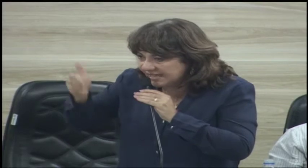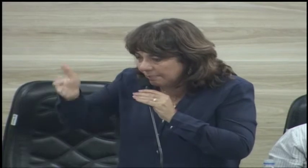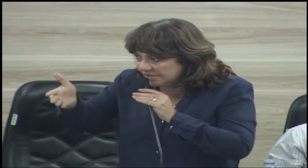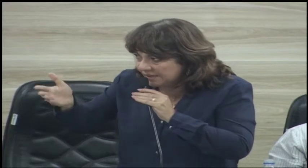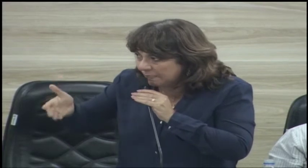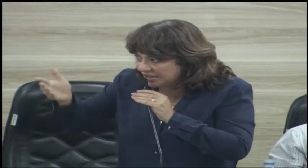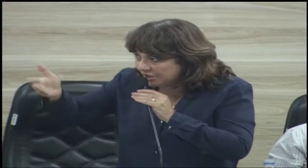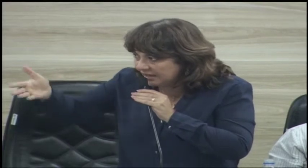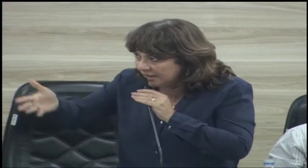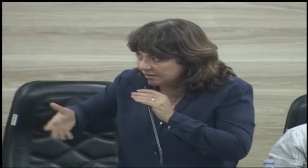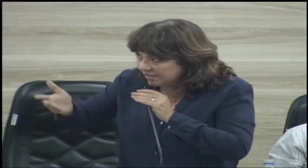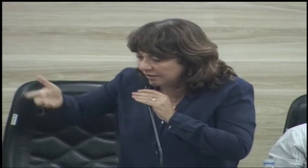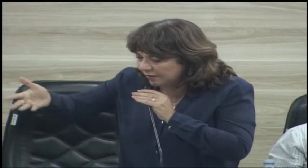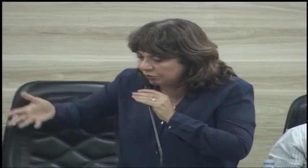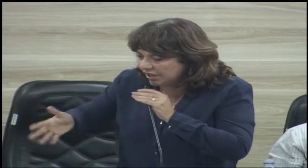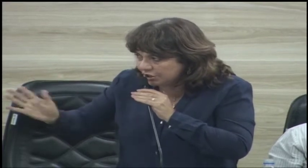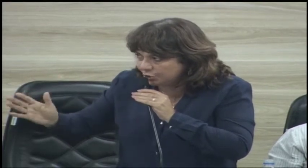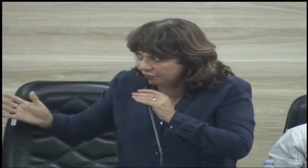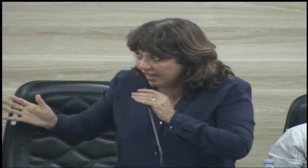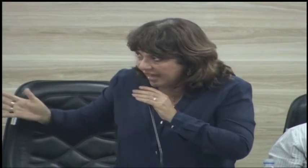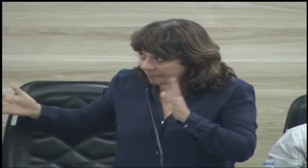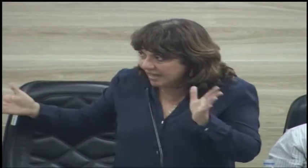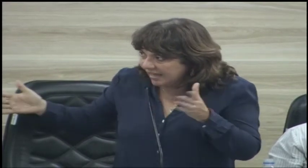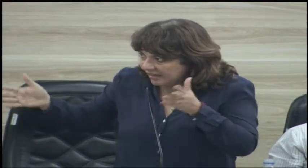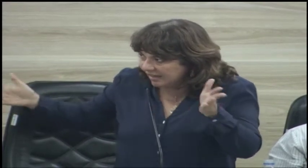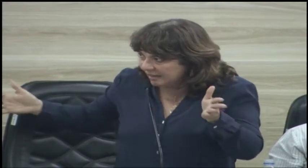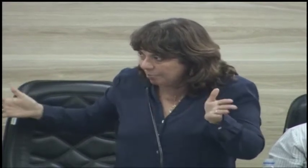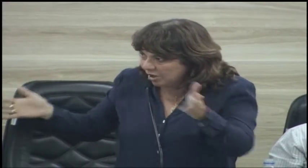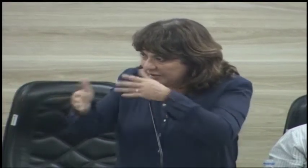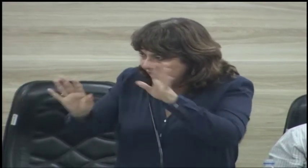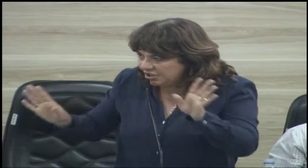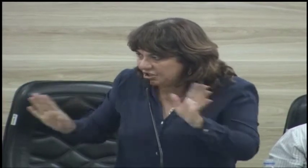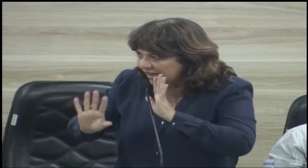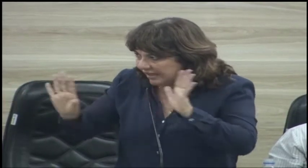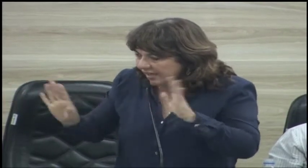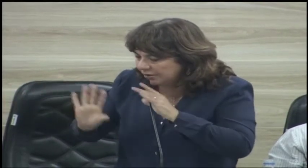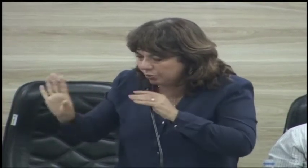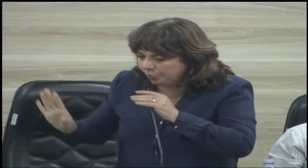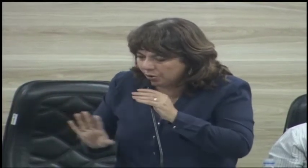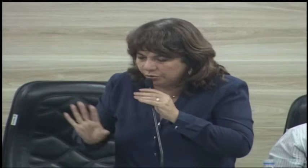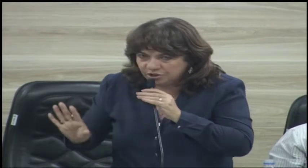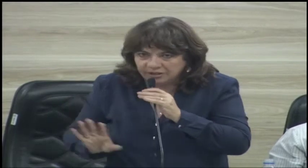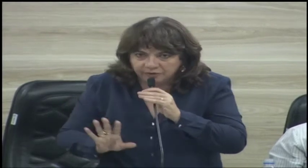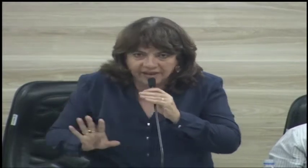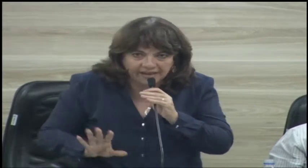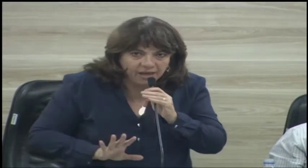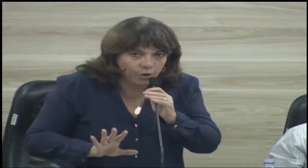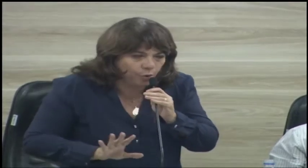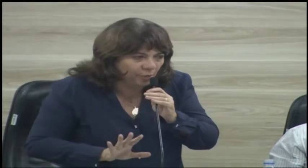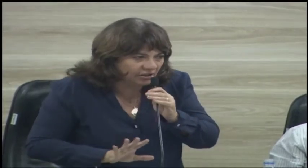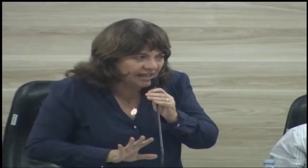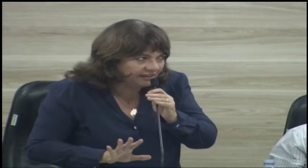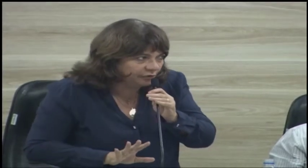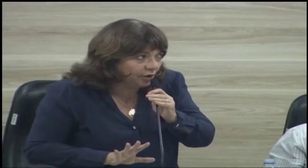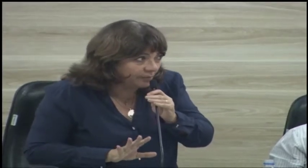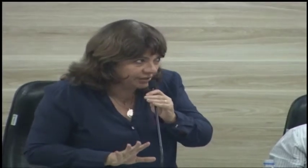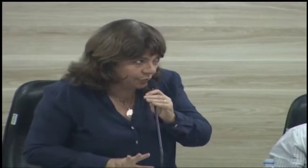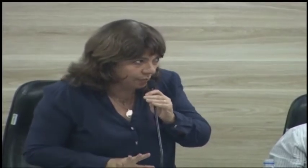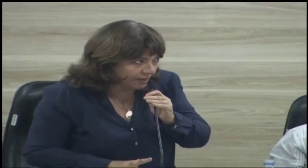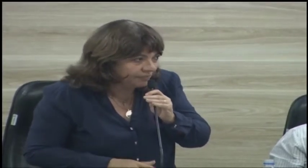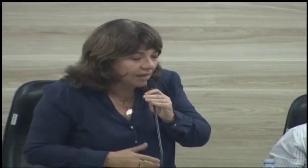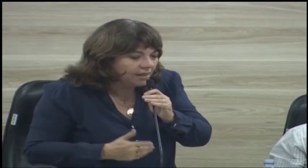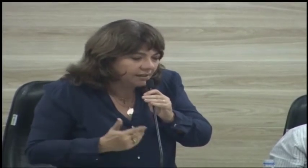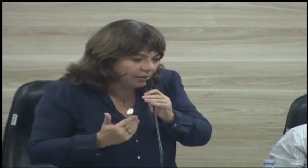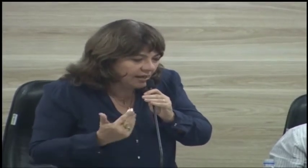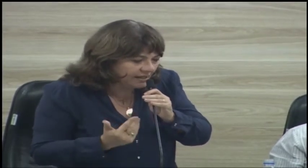mas se tiver um dia que chover, quem está na porta vai encher lá dentro, pronto, já não vai comportar de forma